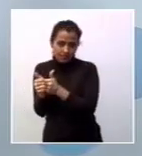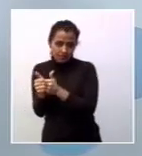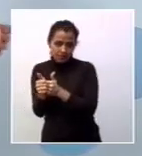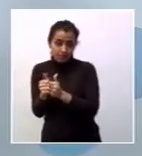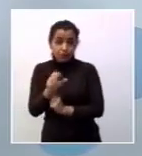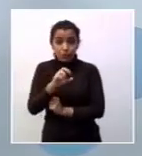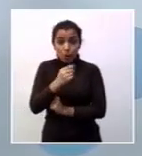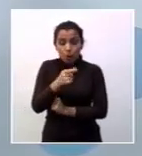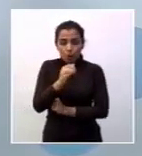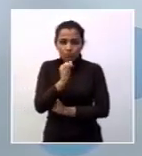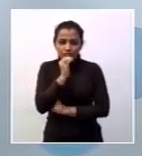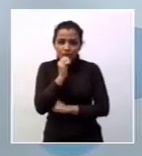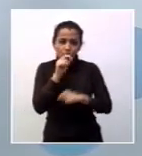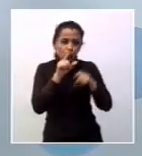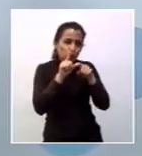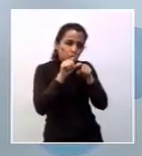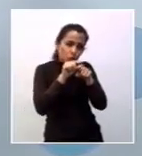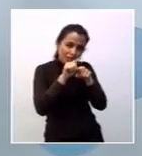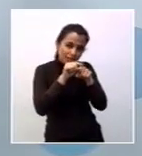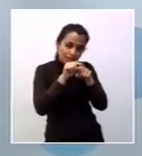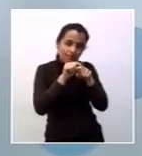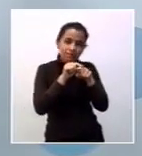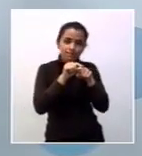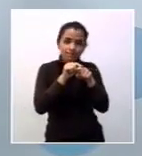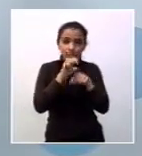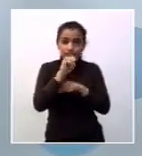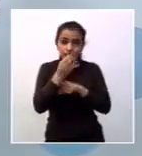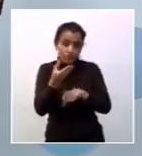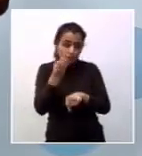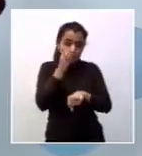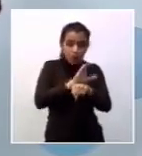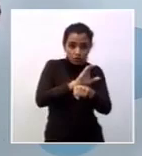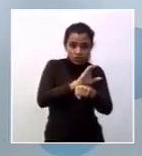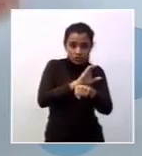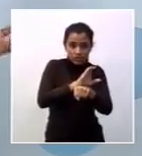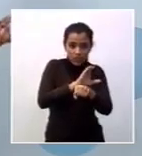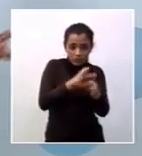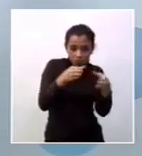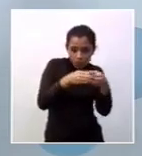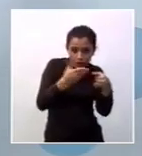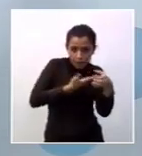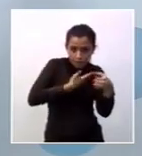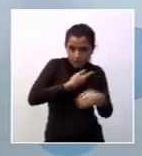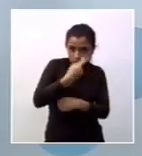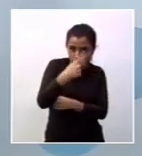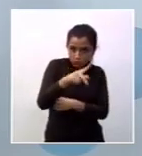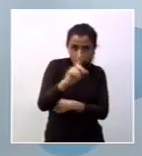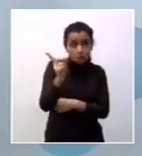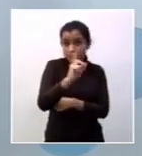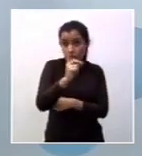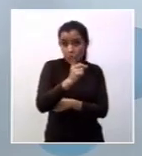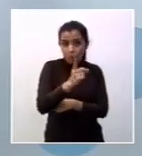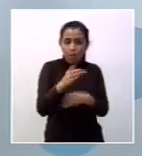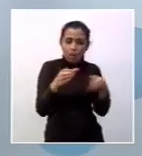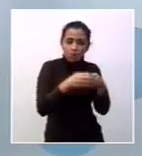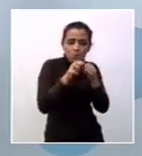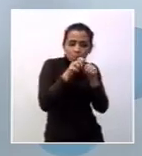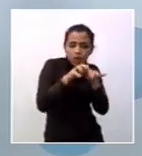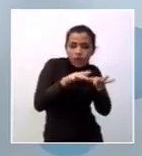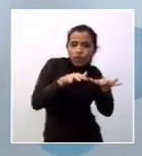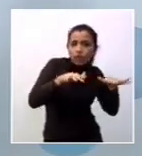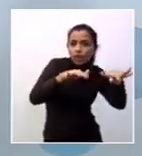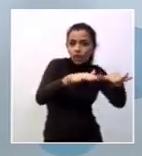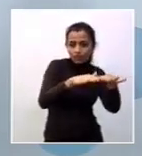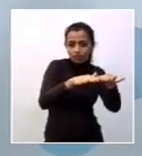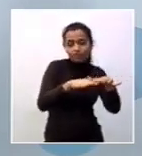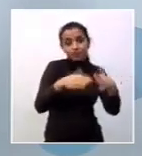isso não fica só para as pessoas do seu ciclo social, isso vai para uma gama de pessoas enorme. Então, é por isso que a